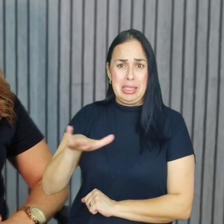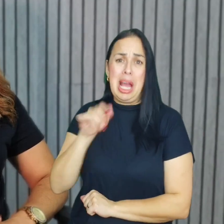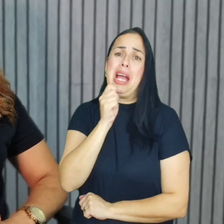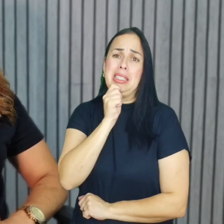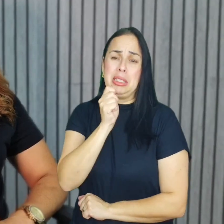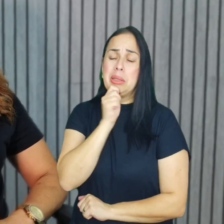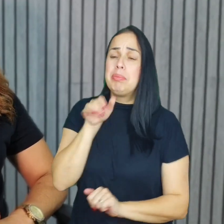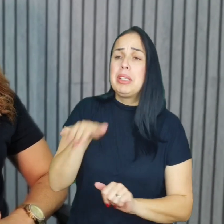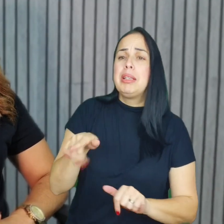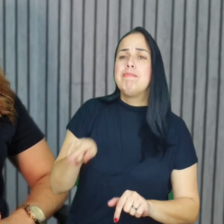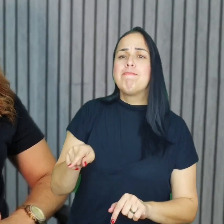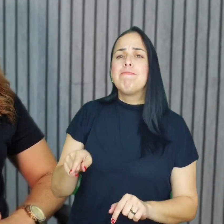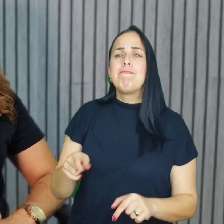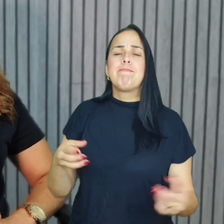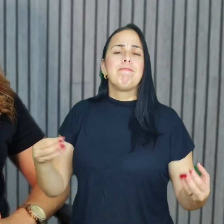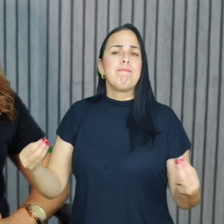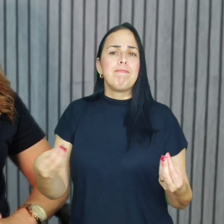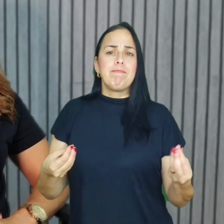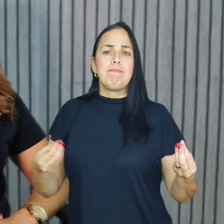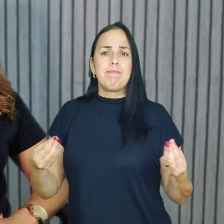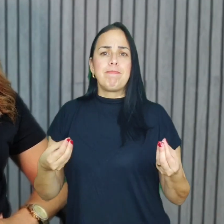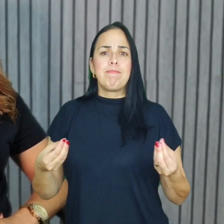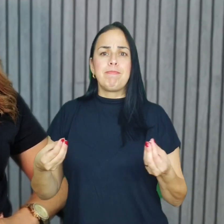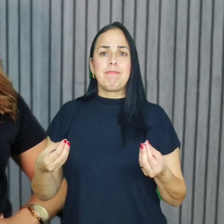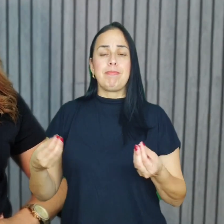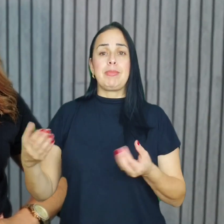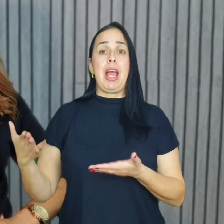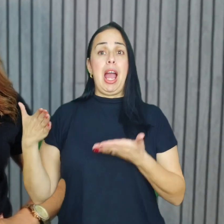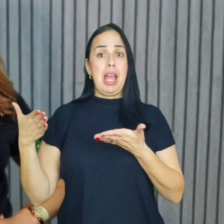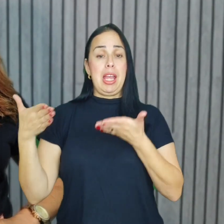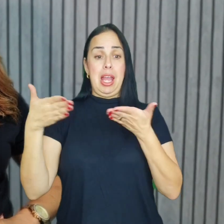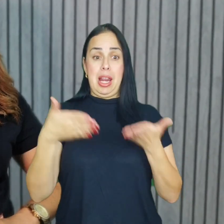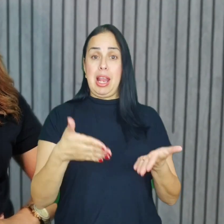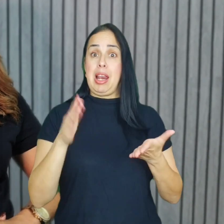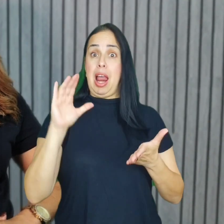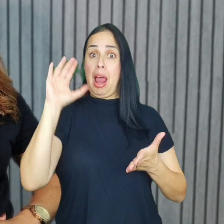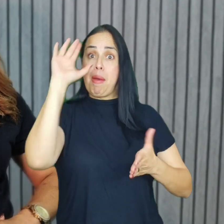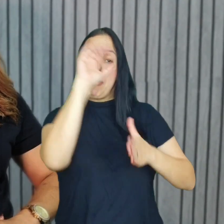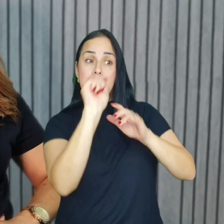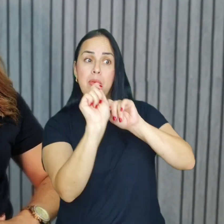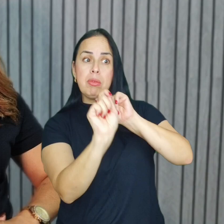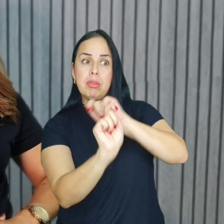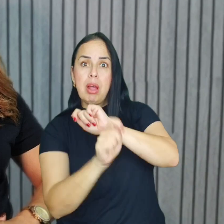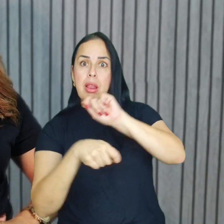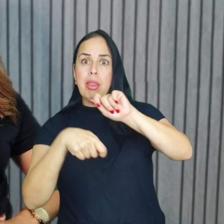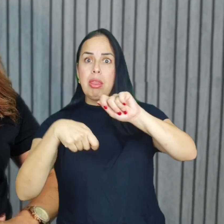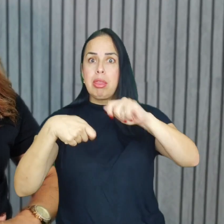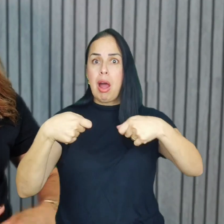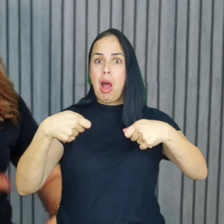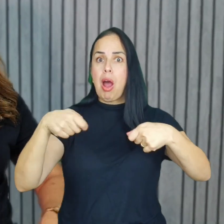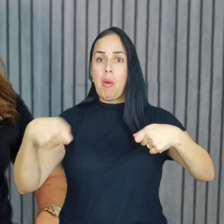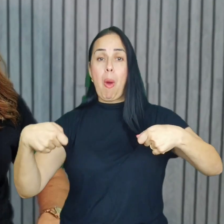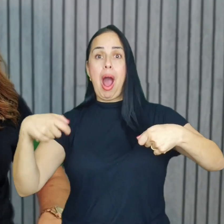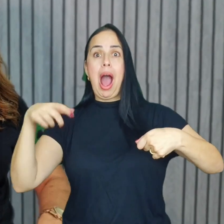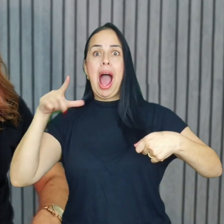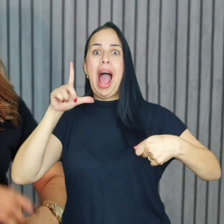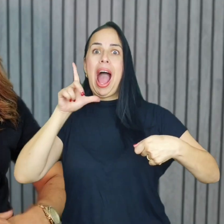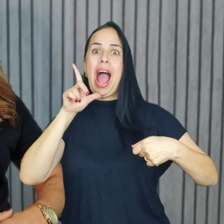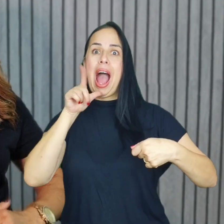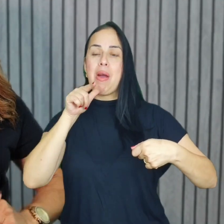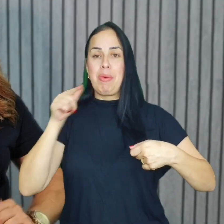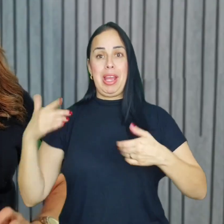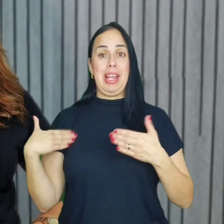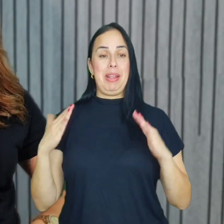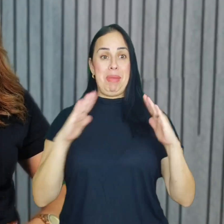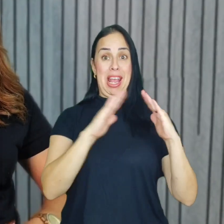pequeno. E quando chegou aqui, ele foi aprender os sinais, né, que ele aprendeu o sinal de